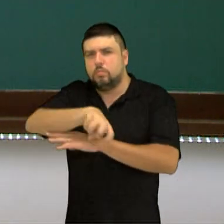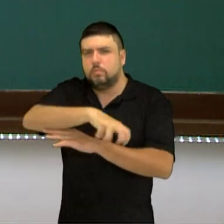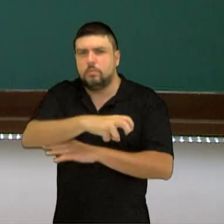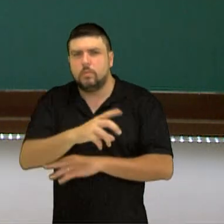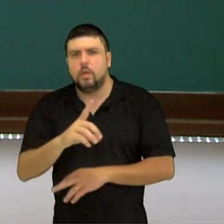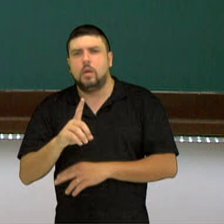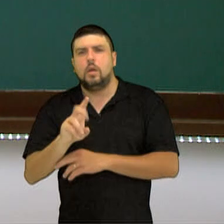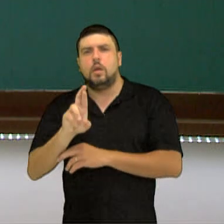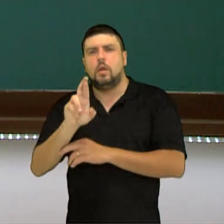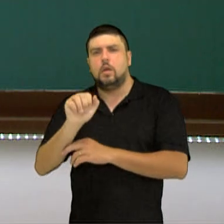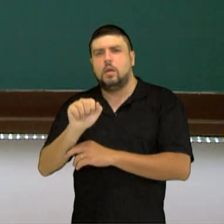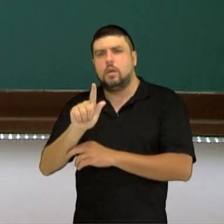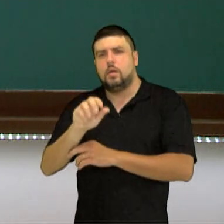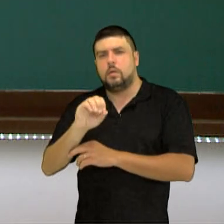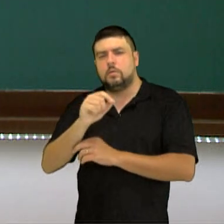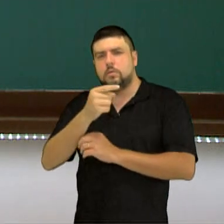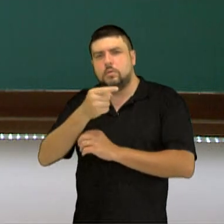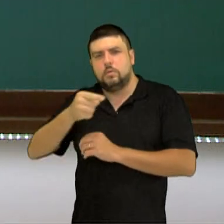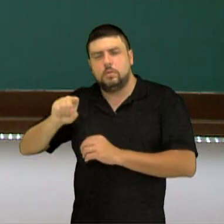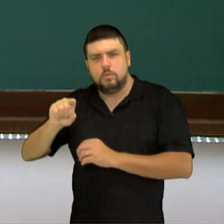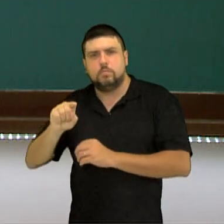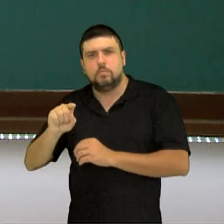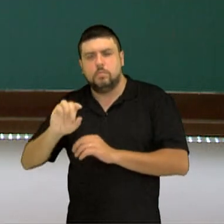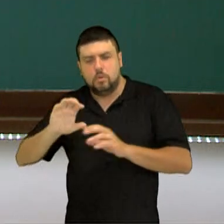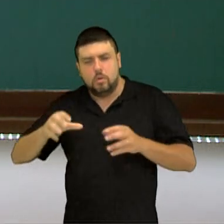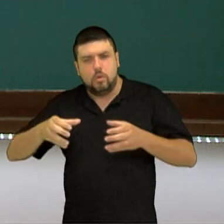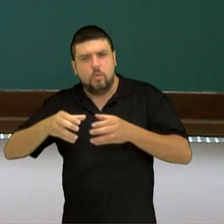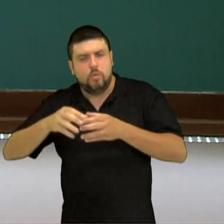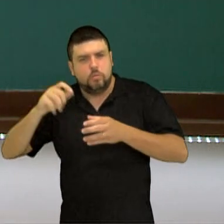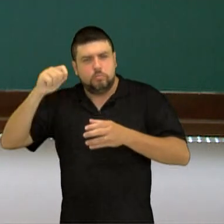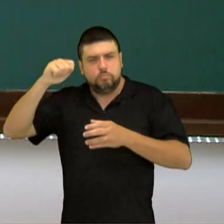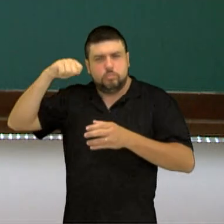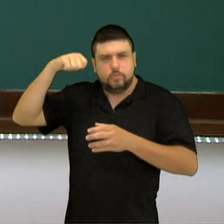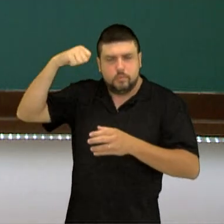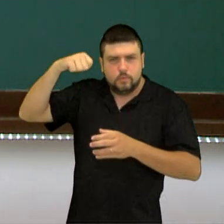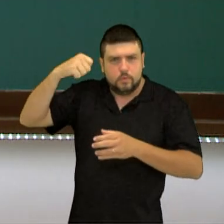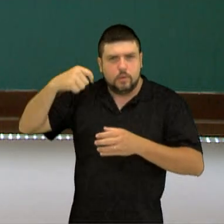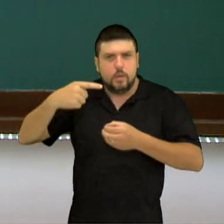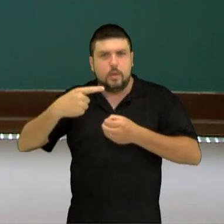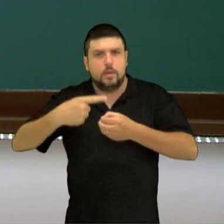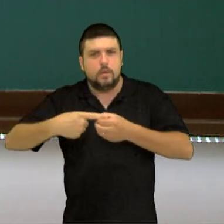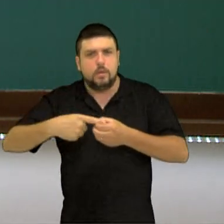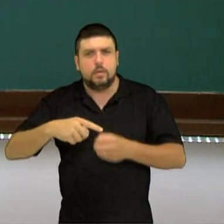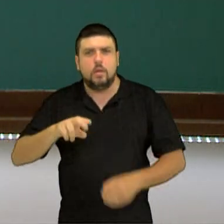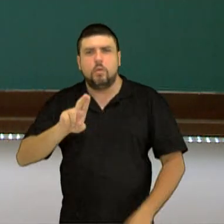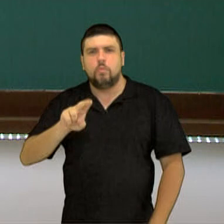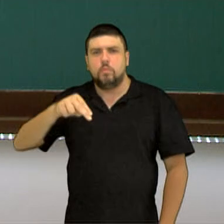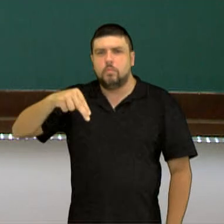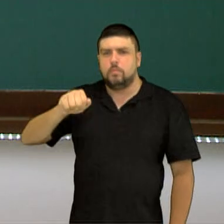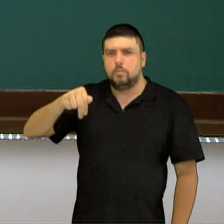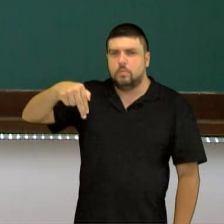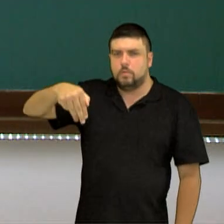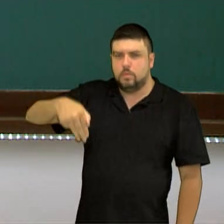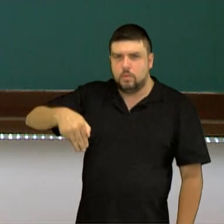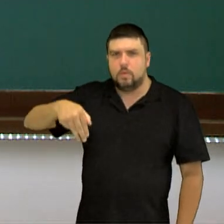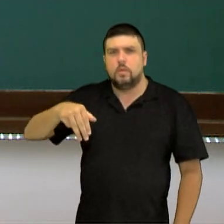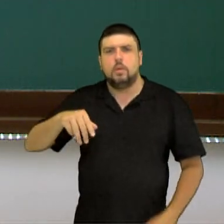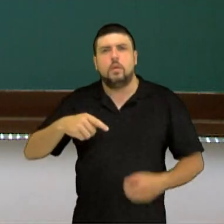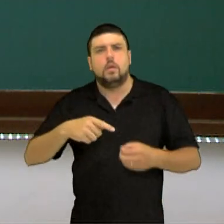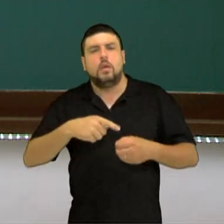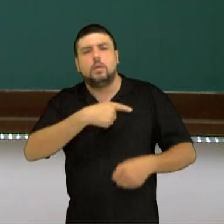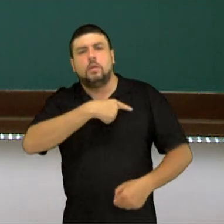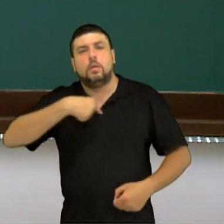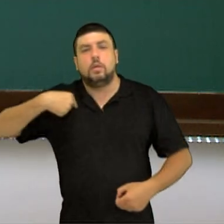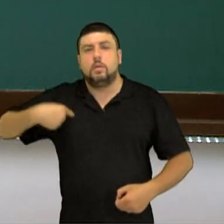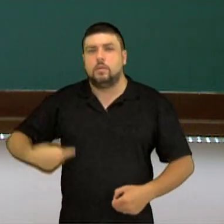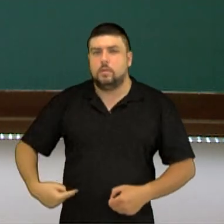artifício, executada por atores na província de Yunnan, na China, em 2013. Você